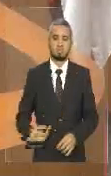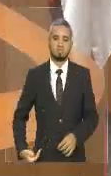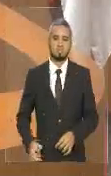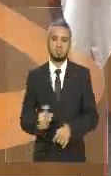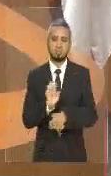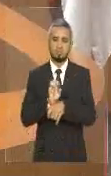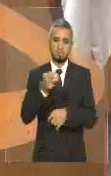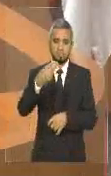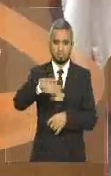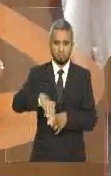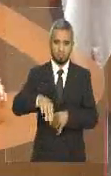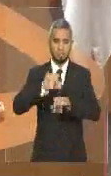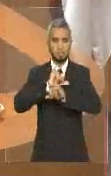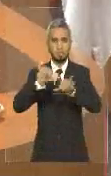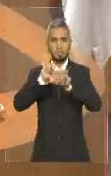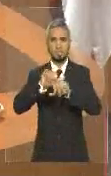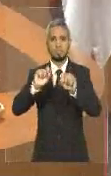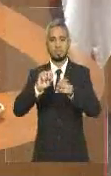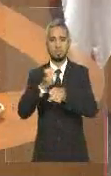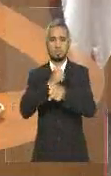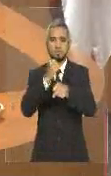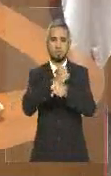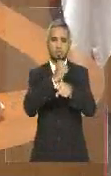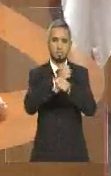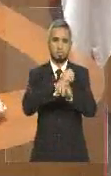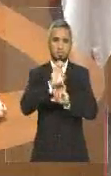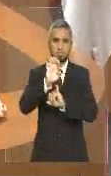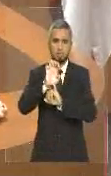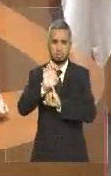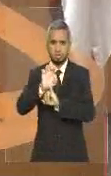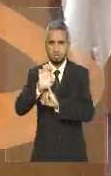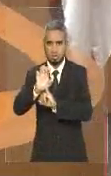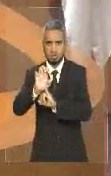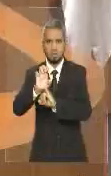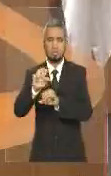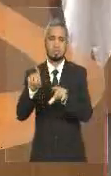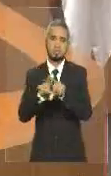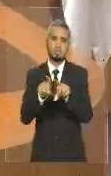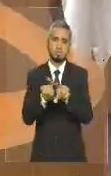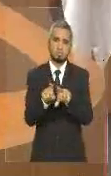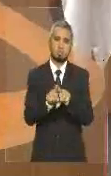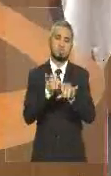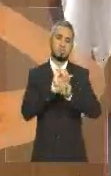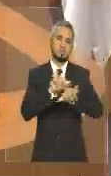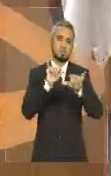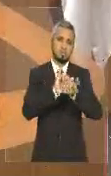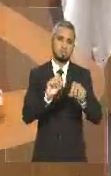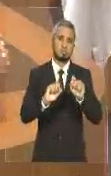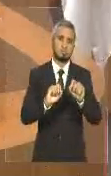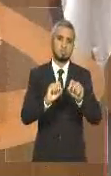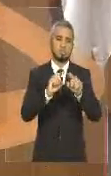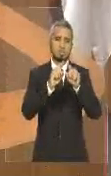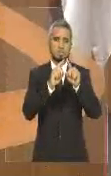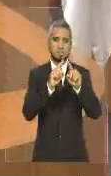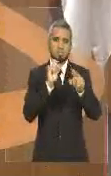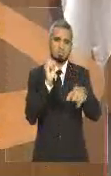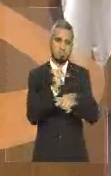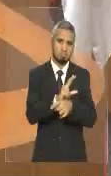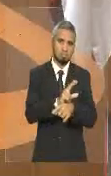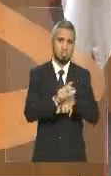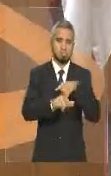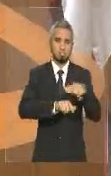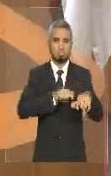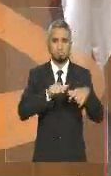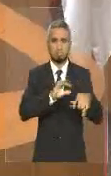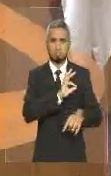anuncia a construção de IEMAs. O governo do Estado do Maranhão anuncia a contratação de policiais. Já foram mais de 1.000